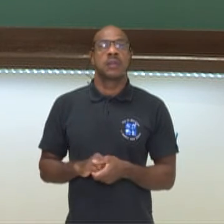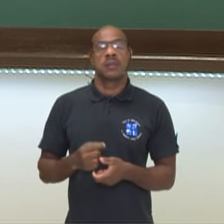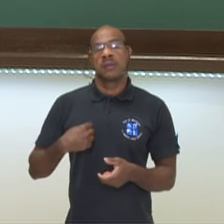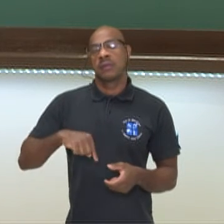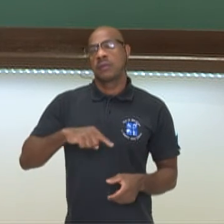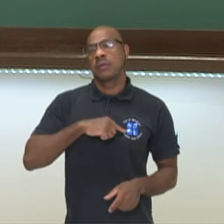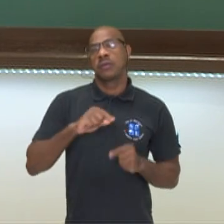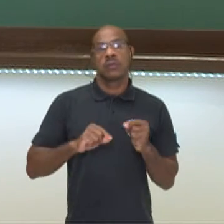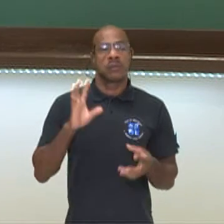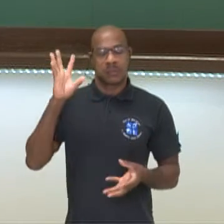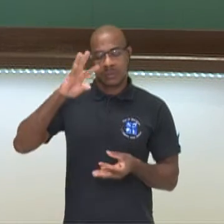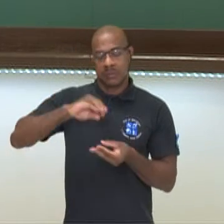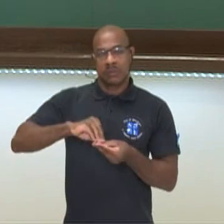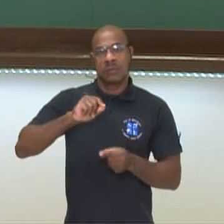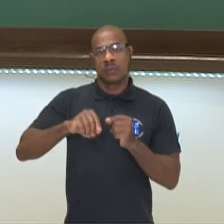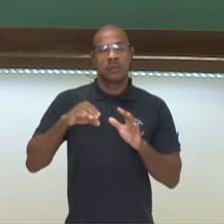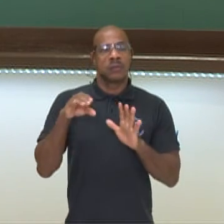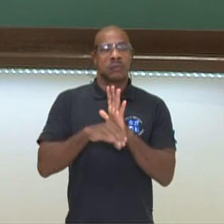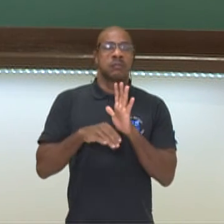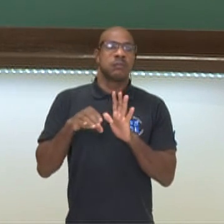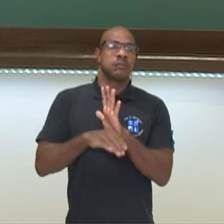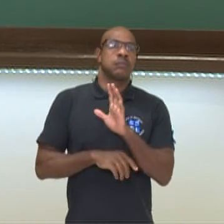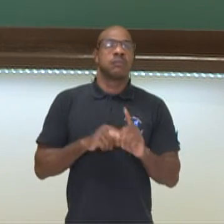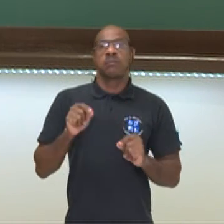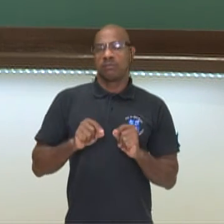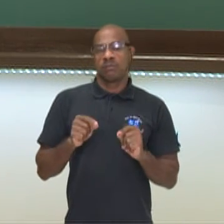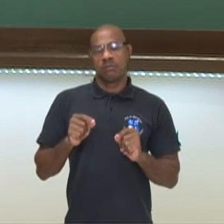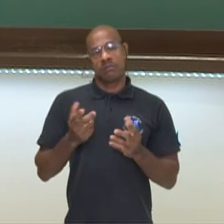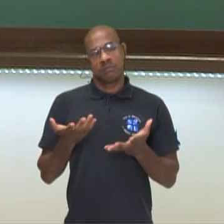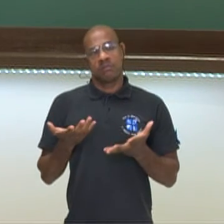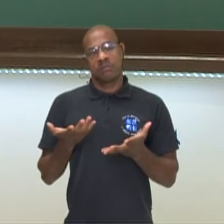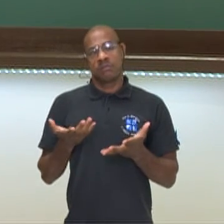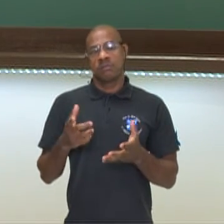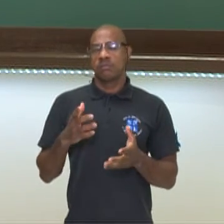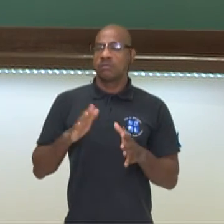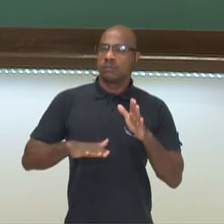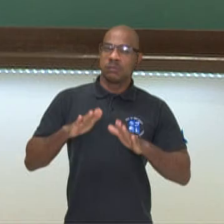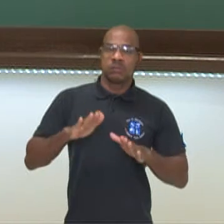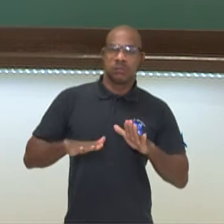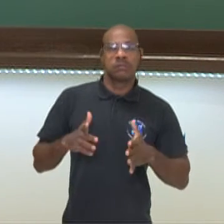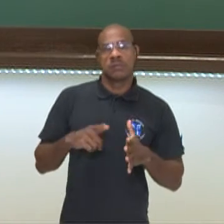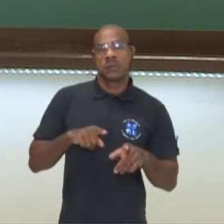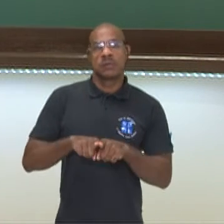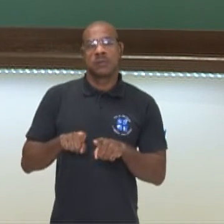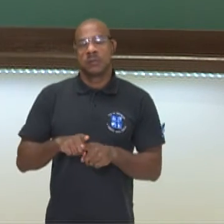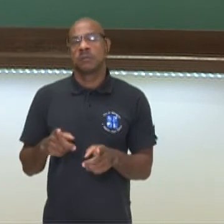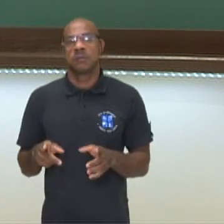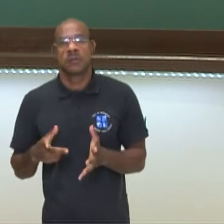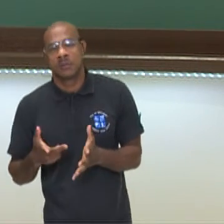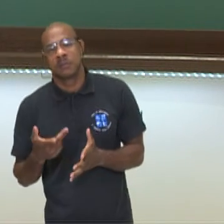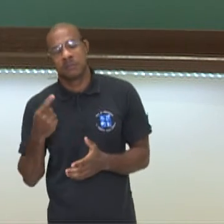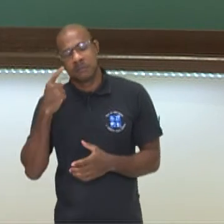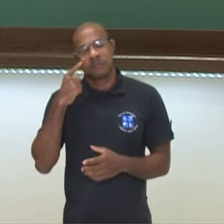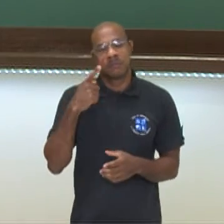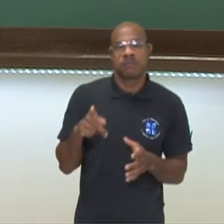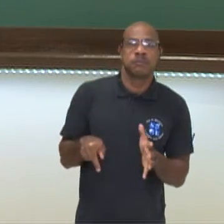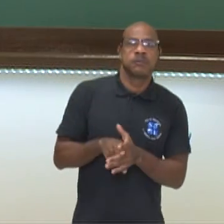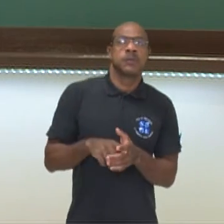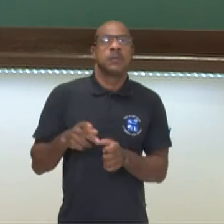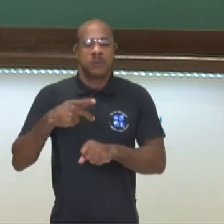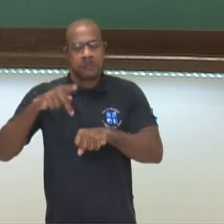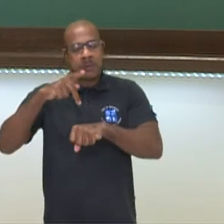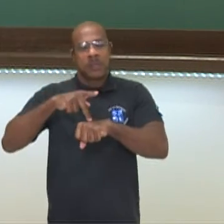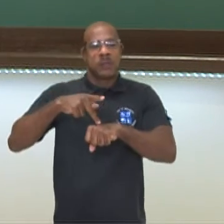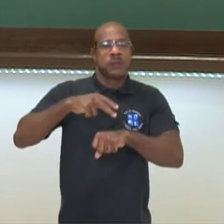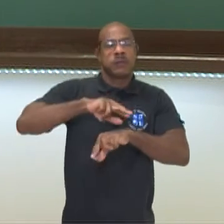estar retomando alguns conceitos, né, e colocando algumas questões próprias, né, de alguns estados. Quando